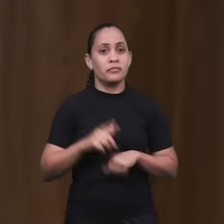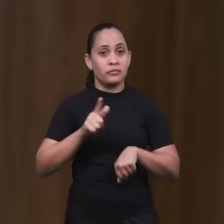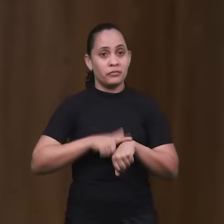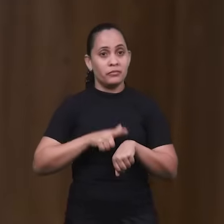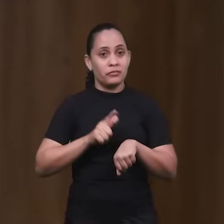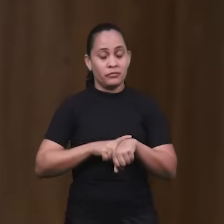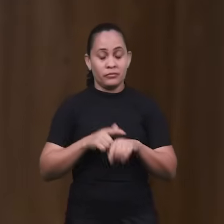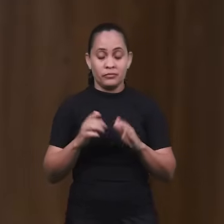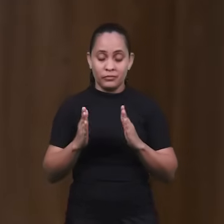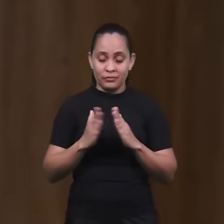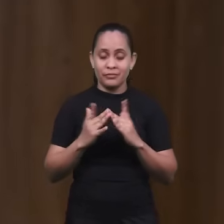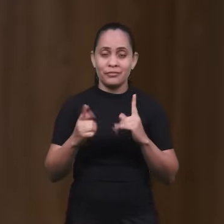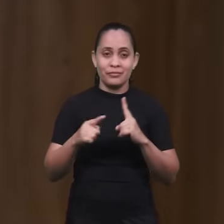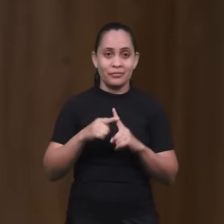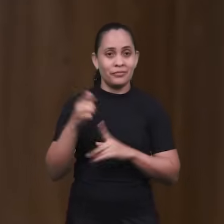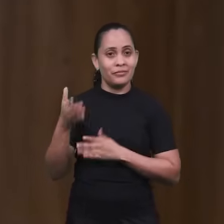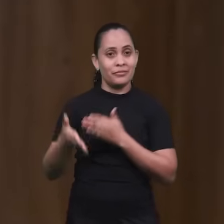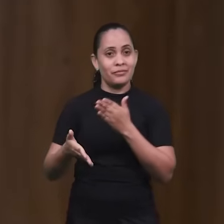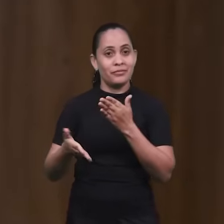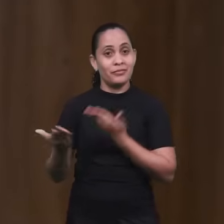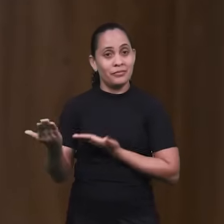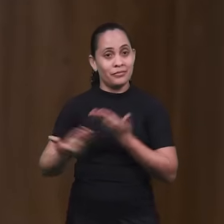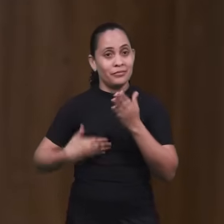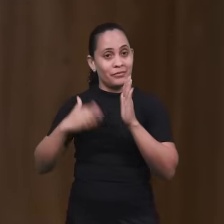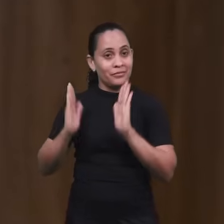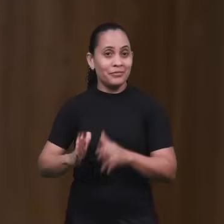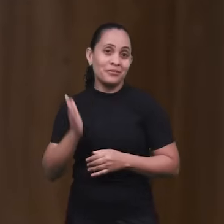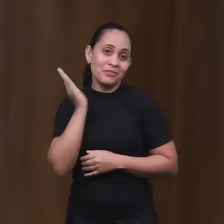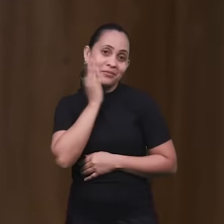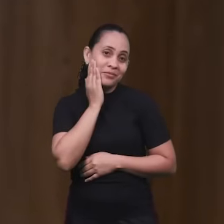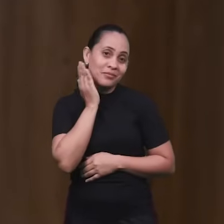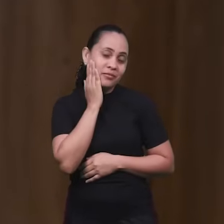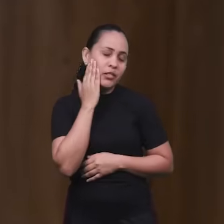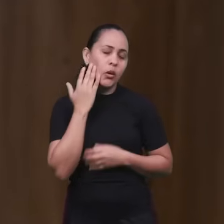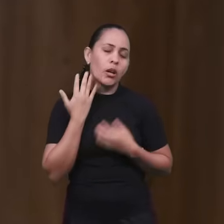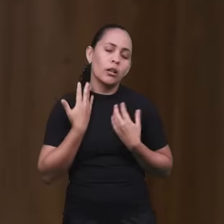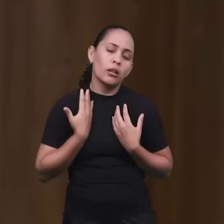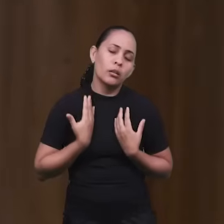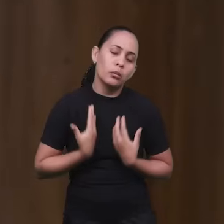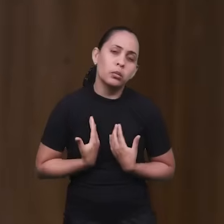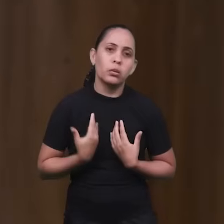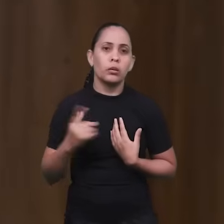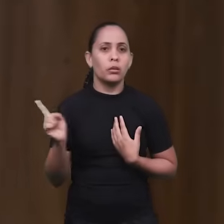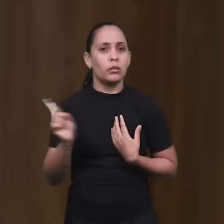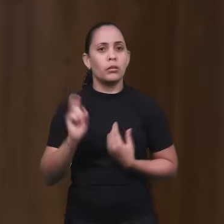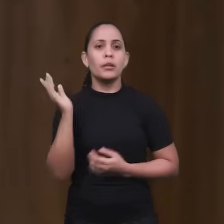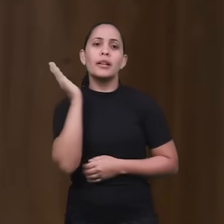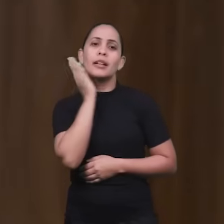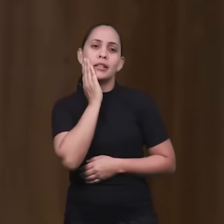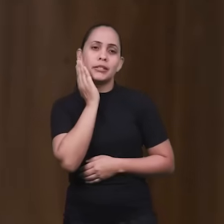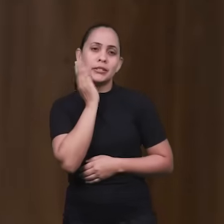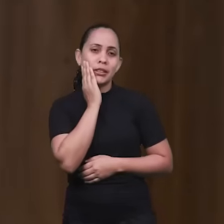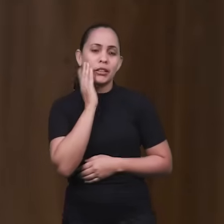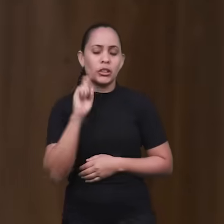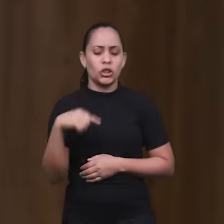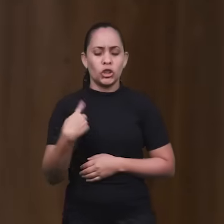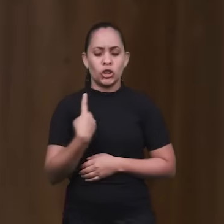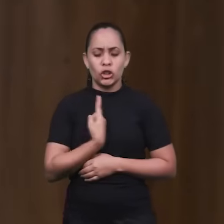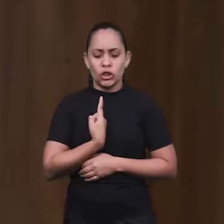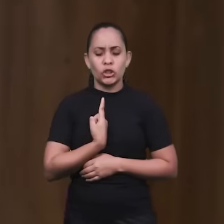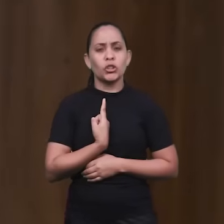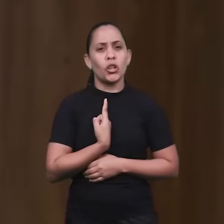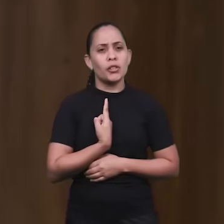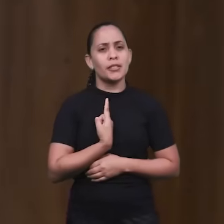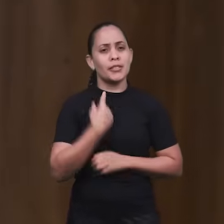que o Senhor está operando. E quando a igreja entende isso, ela se alegra, né? Servir o Senhor não é um